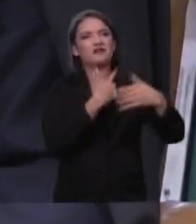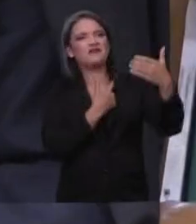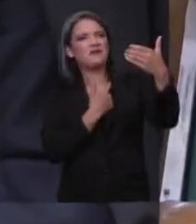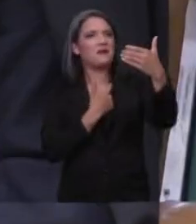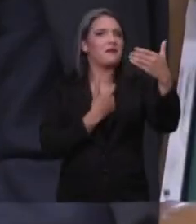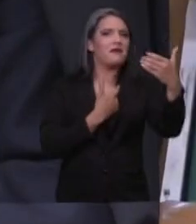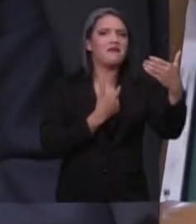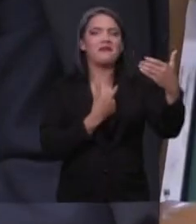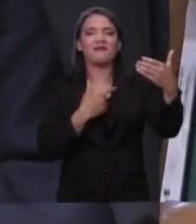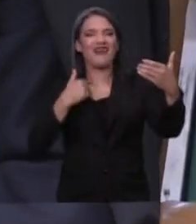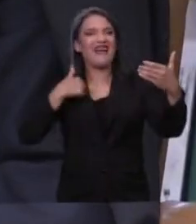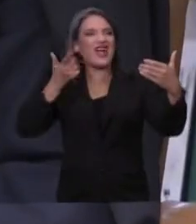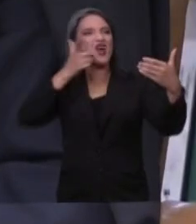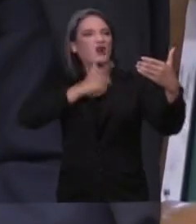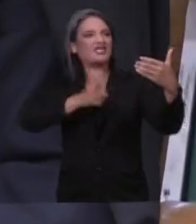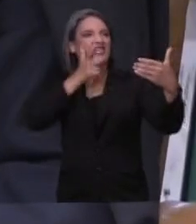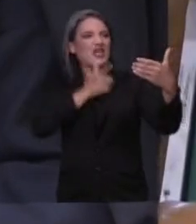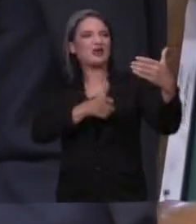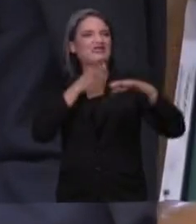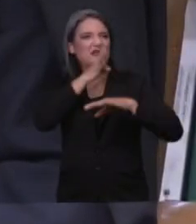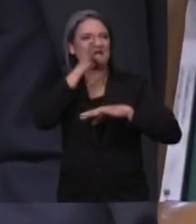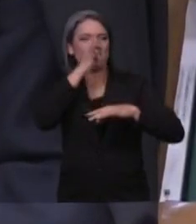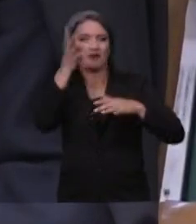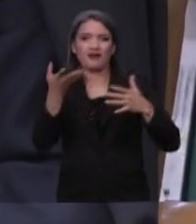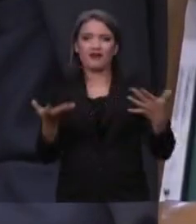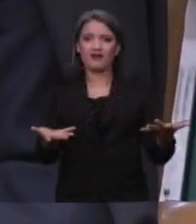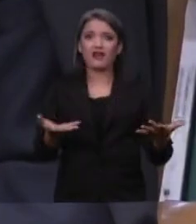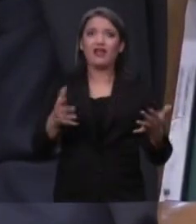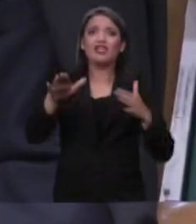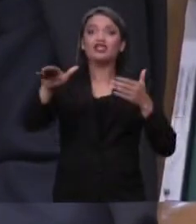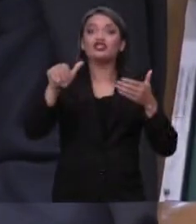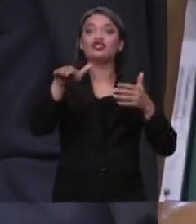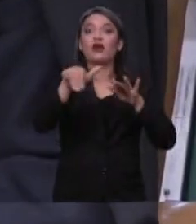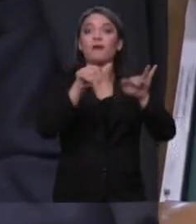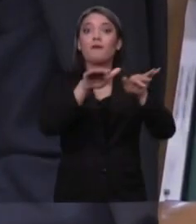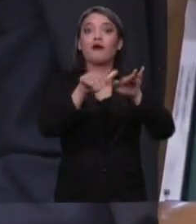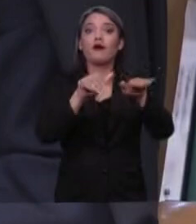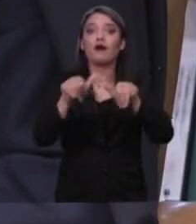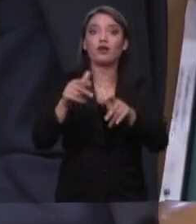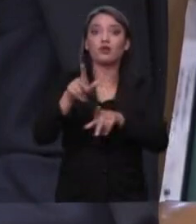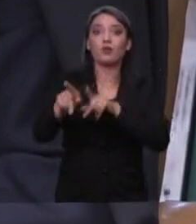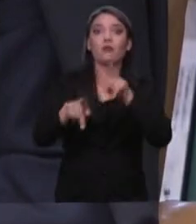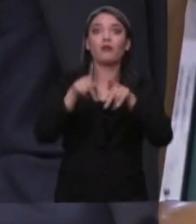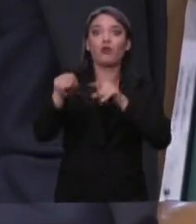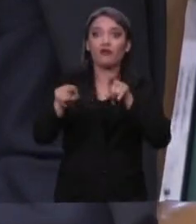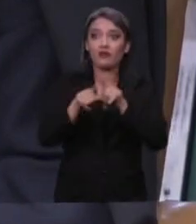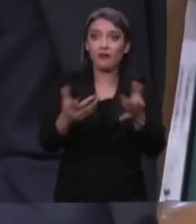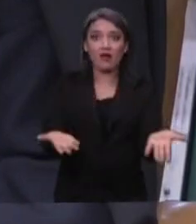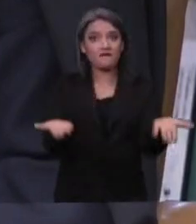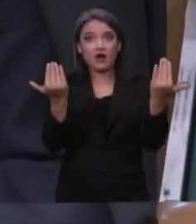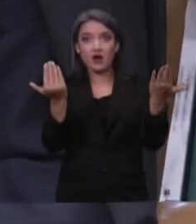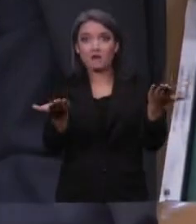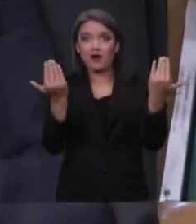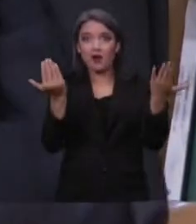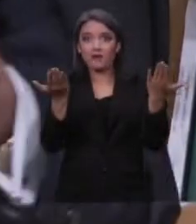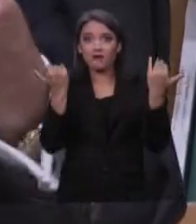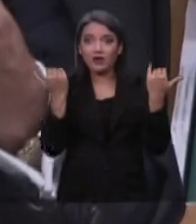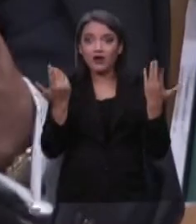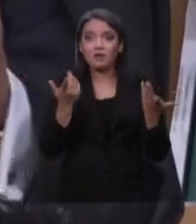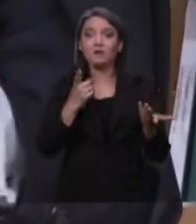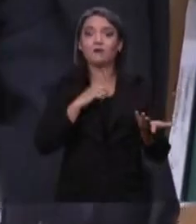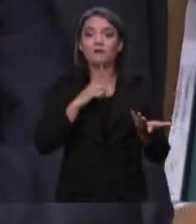haverem invadido a sede dos poderes e convocando o povo às ruas para